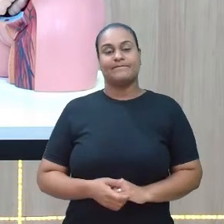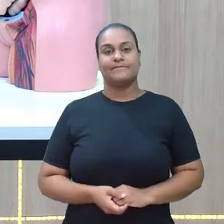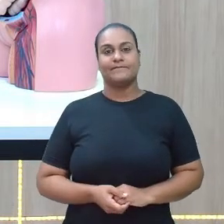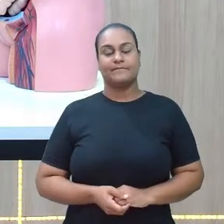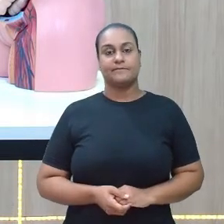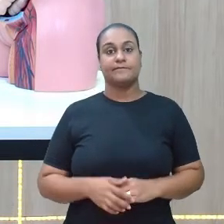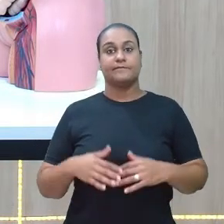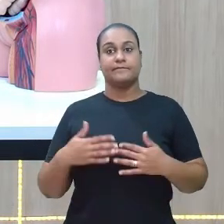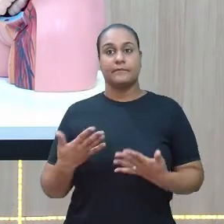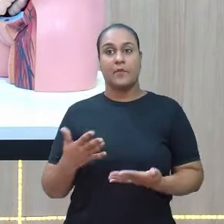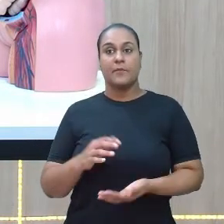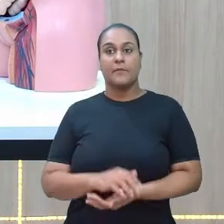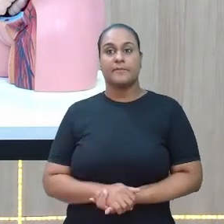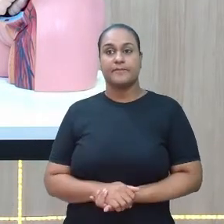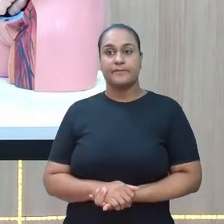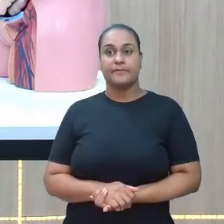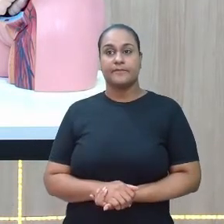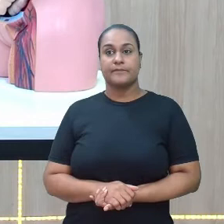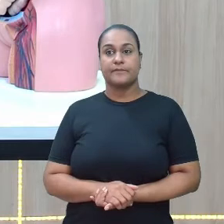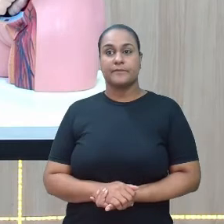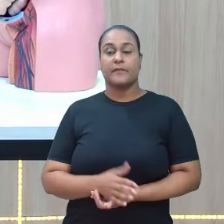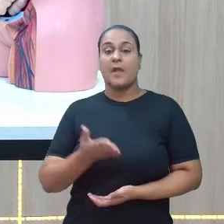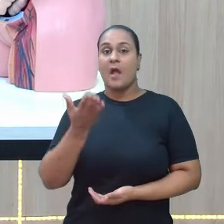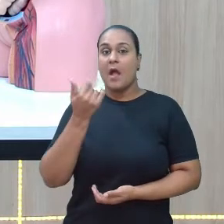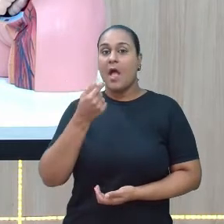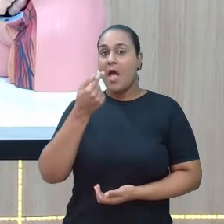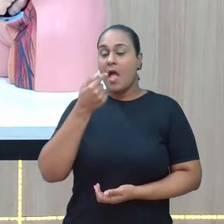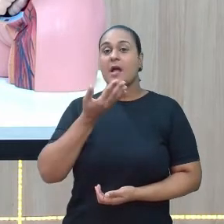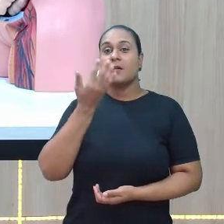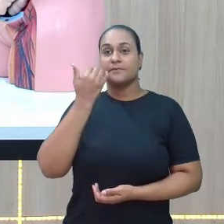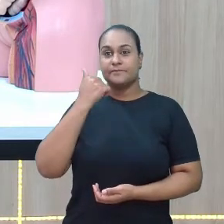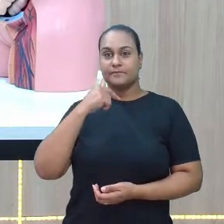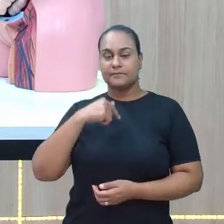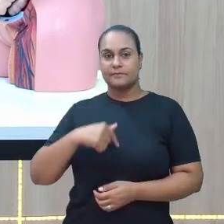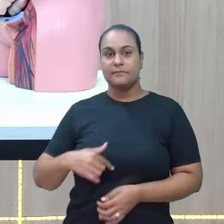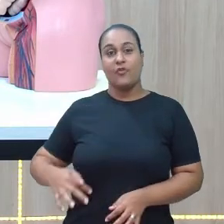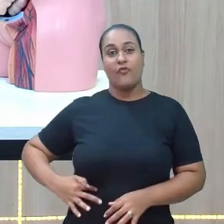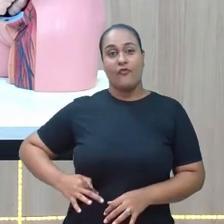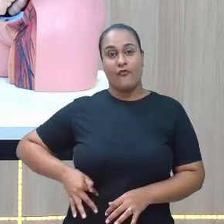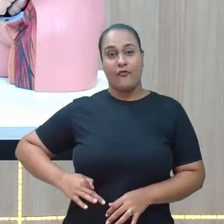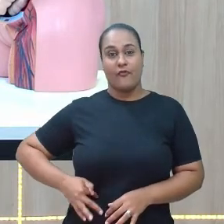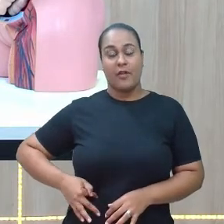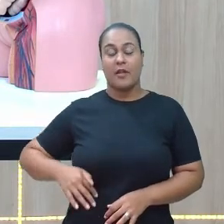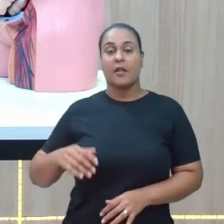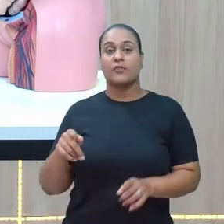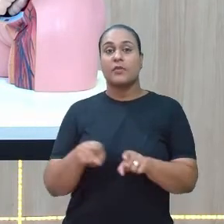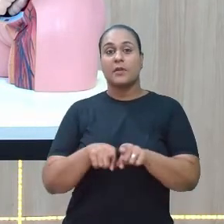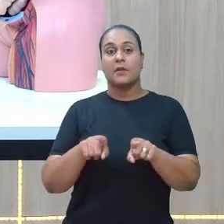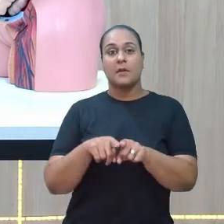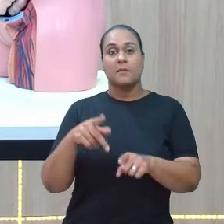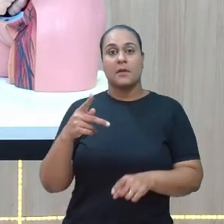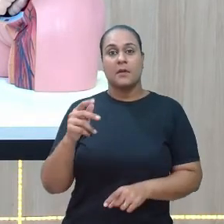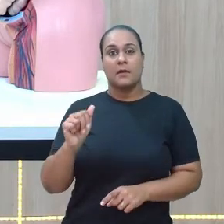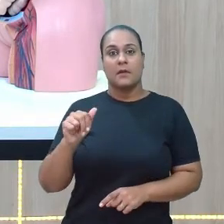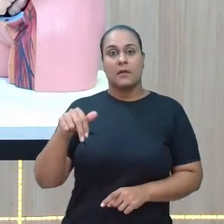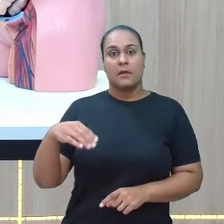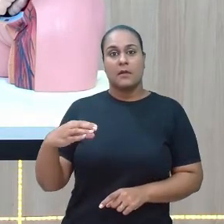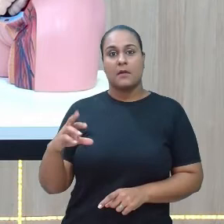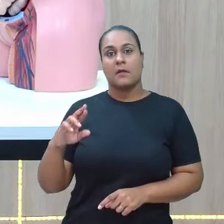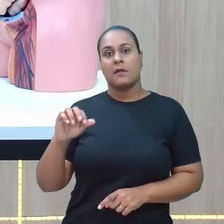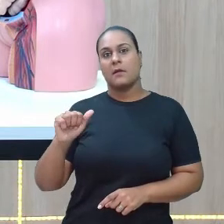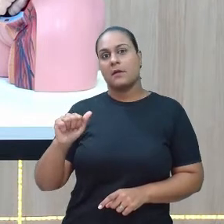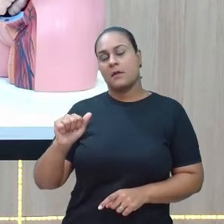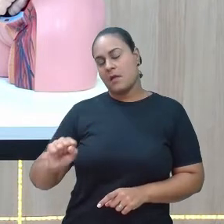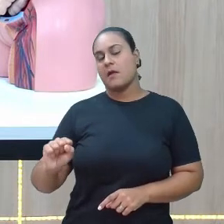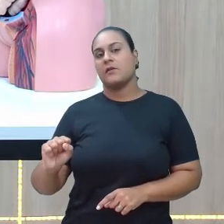Então, são eles as glândulas salivares, o fígado e o pâncreas. Então, eles têm a função